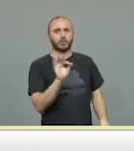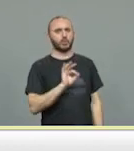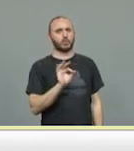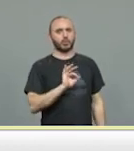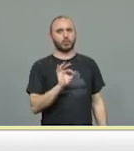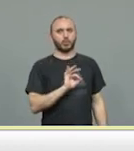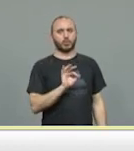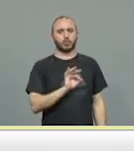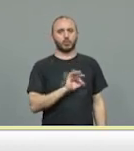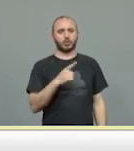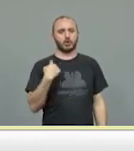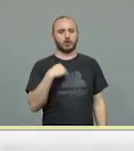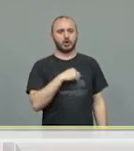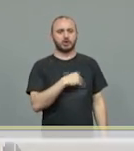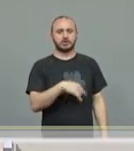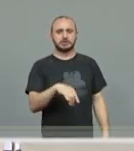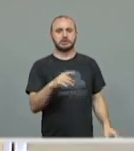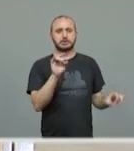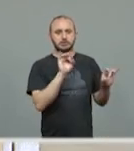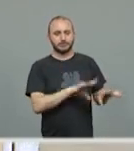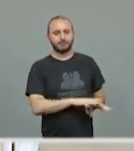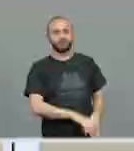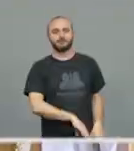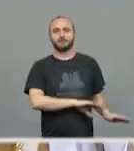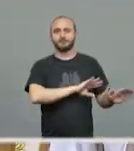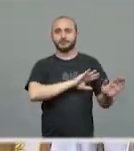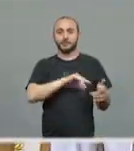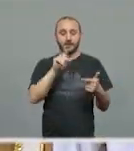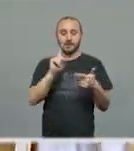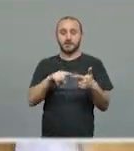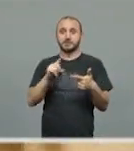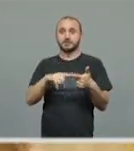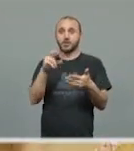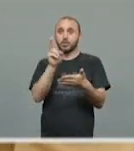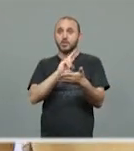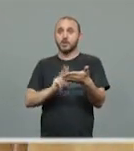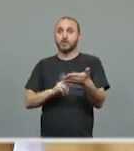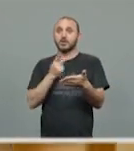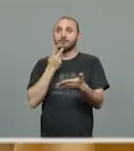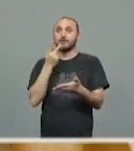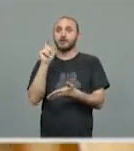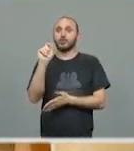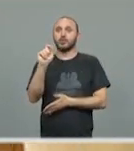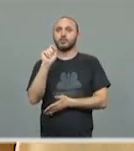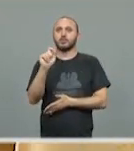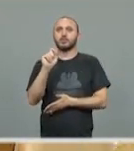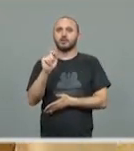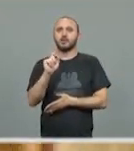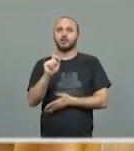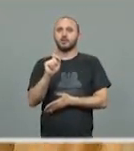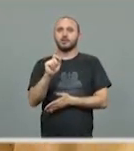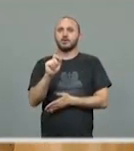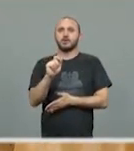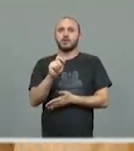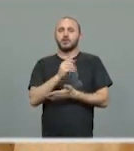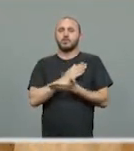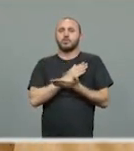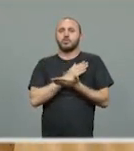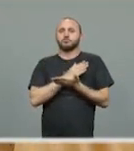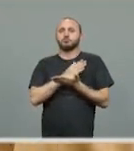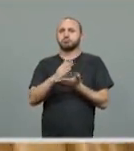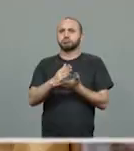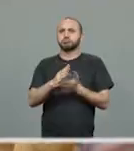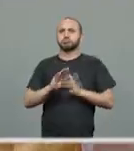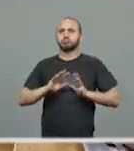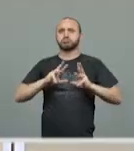desistamos. A segunda leitura diz exatamente o começo de